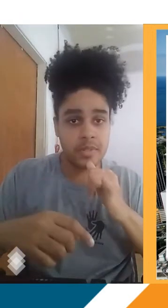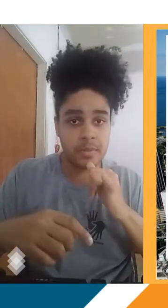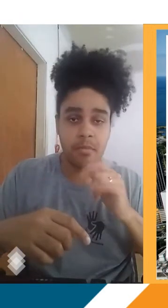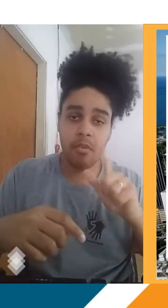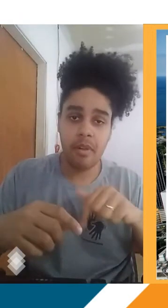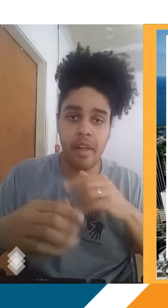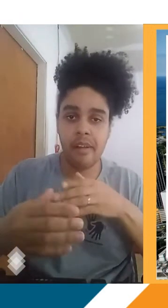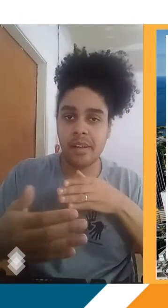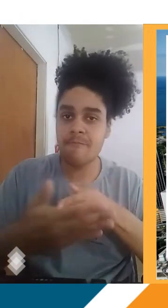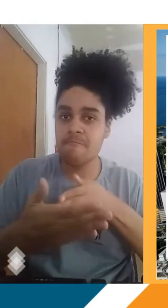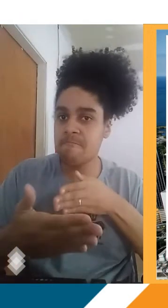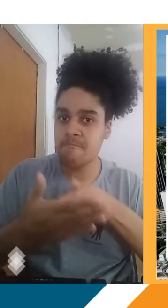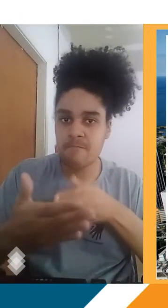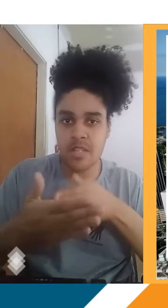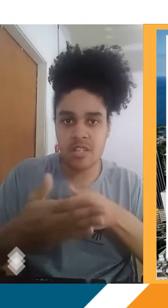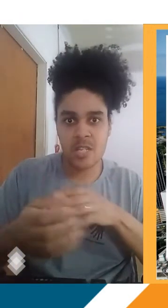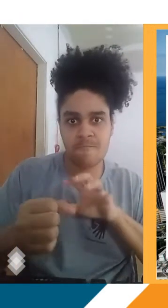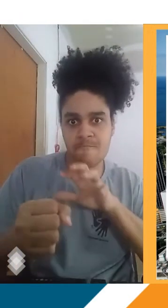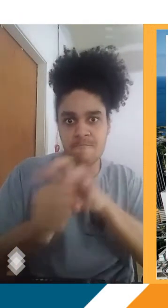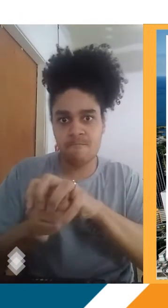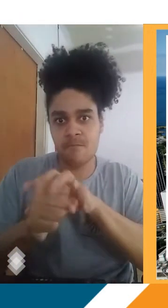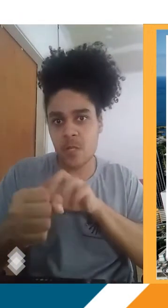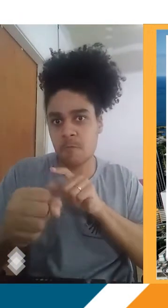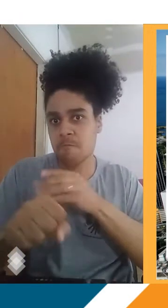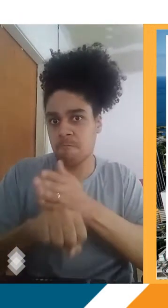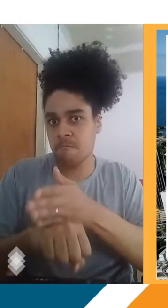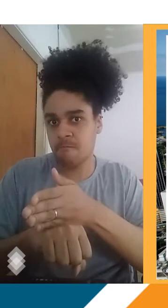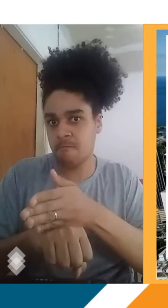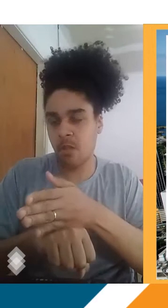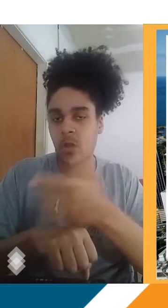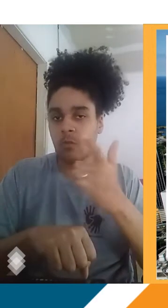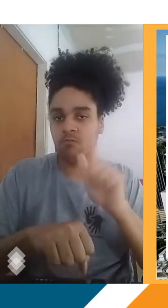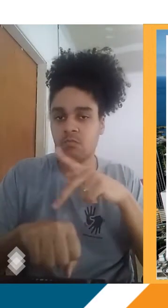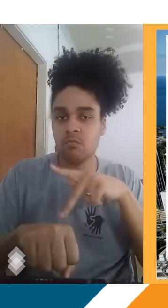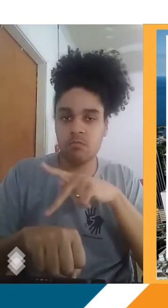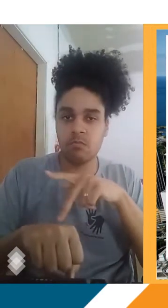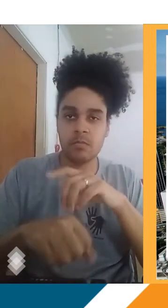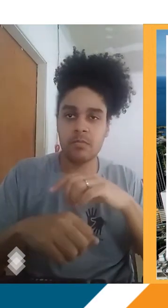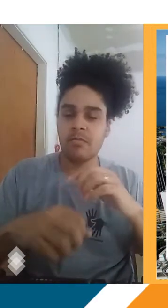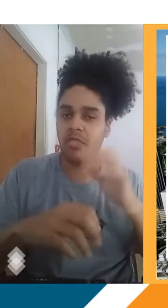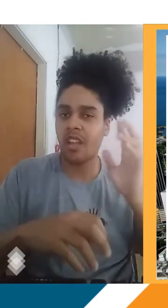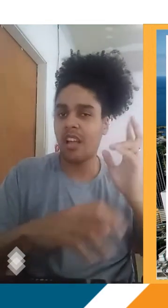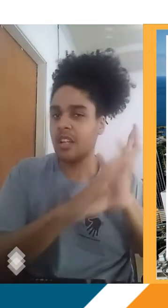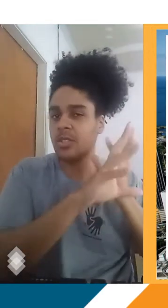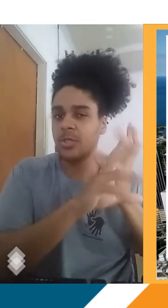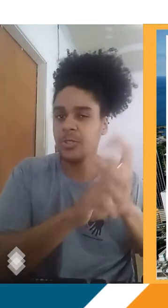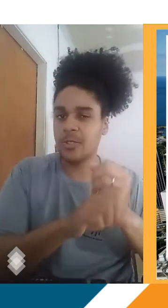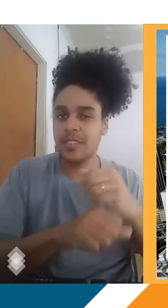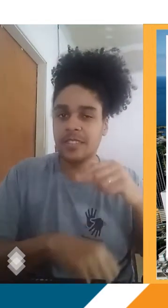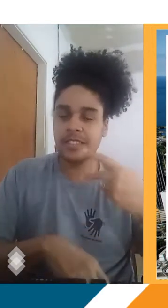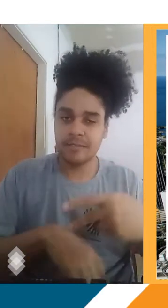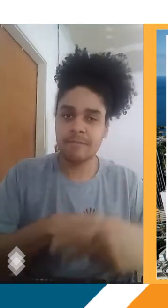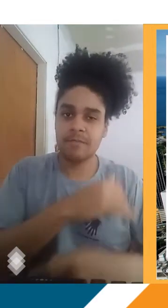região. E é muito interessante que a historiografia carioca, ela se confunde muito